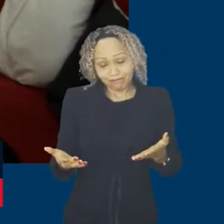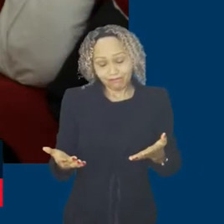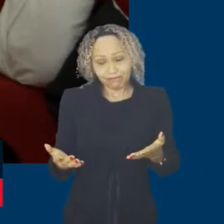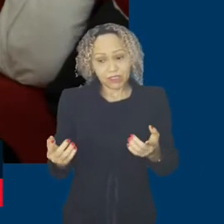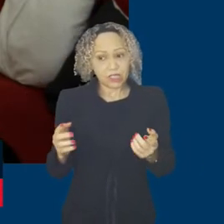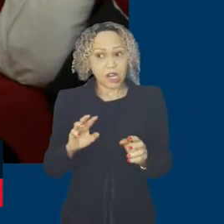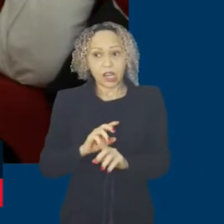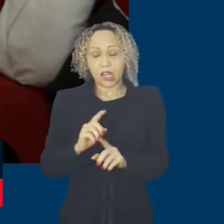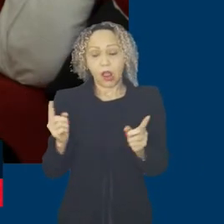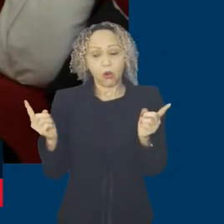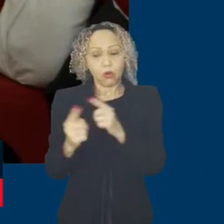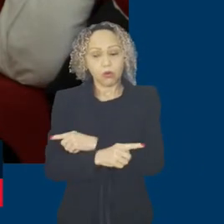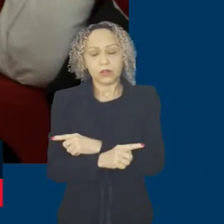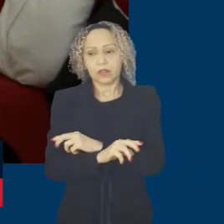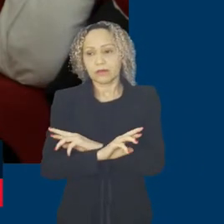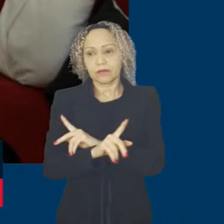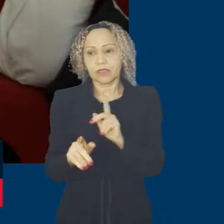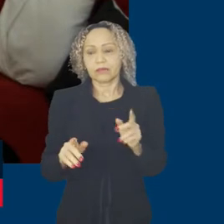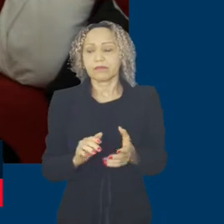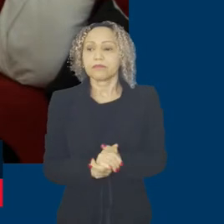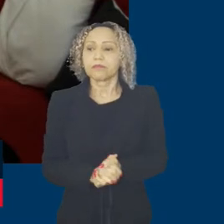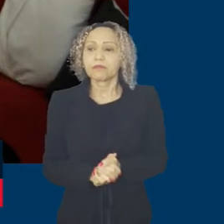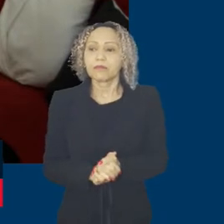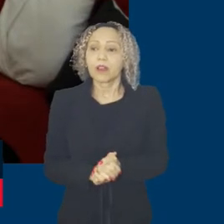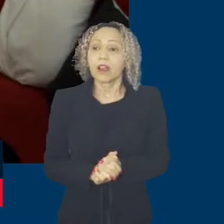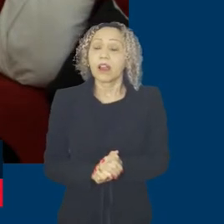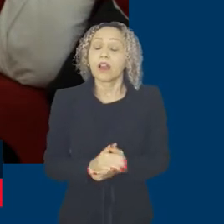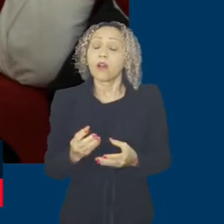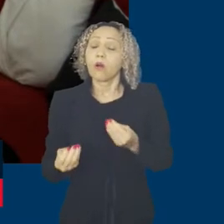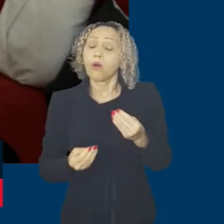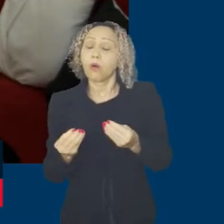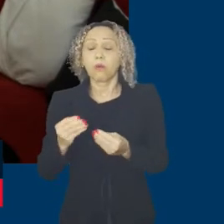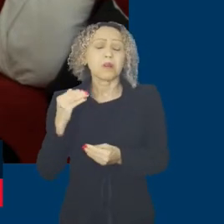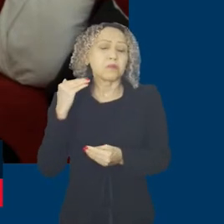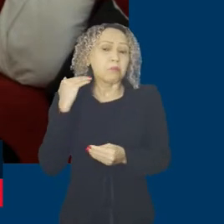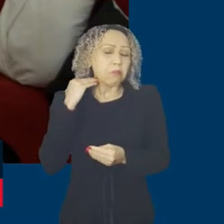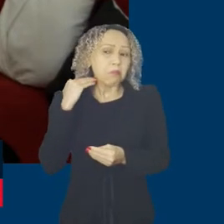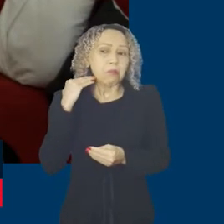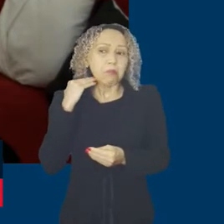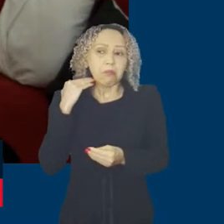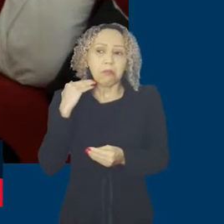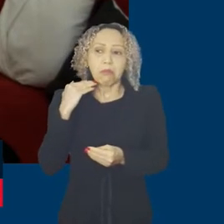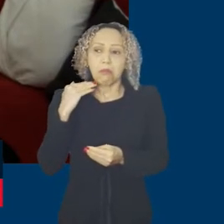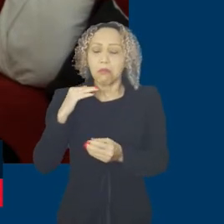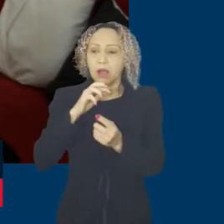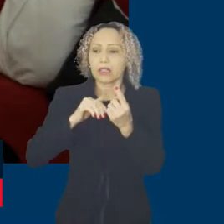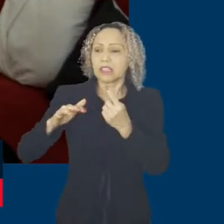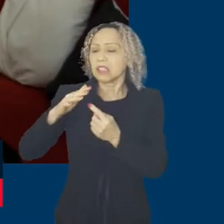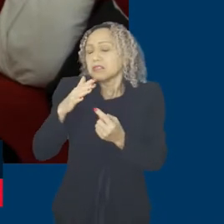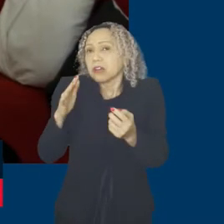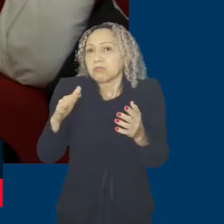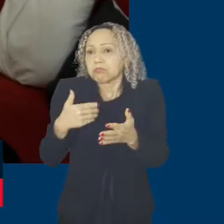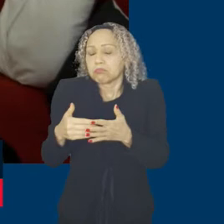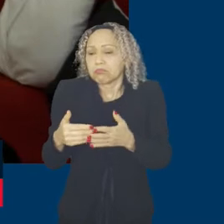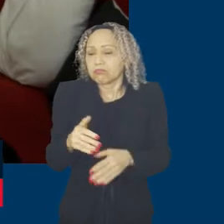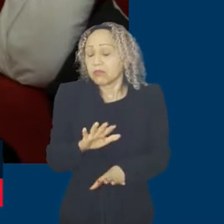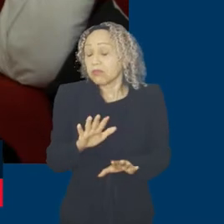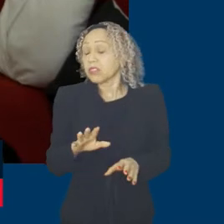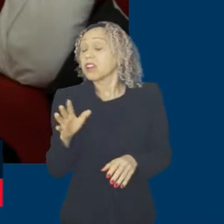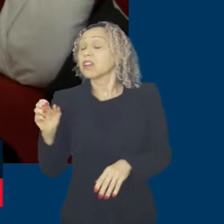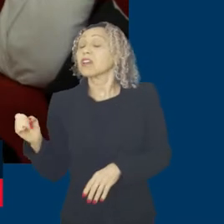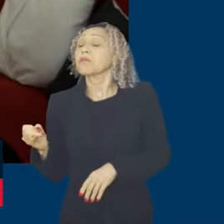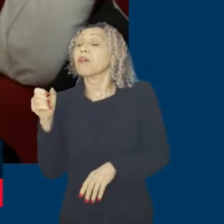aqui na matéria, a comunicação clara não é o que importa ao Banco Central. O que importa é o senhor Campos Neto sinalizar para os